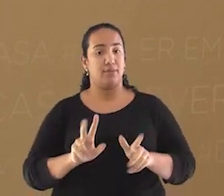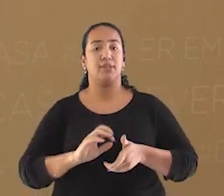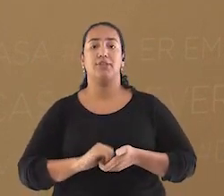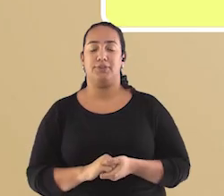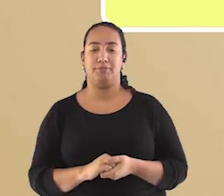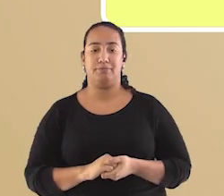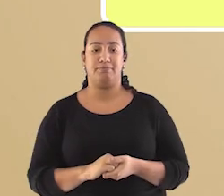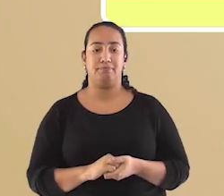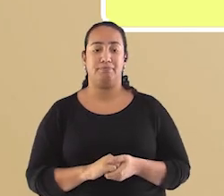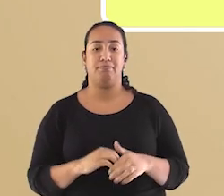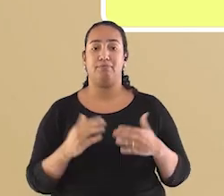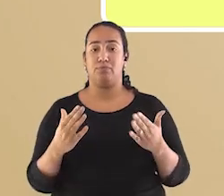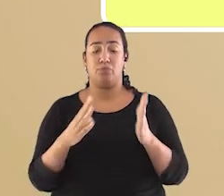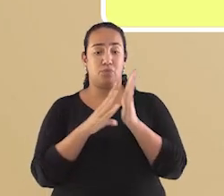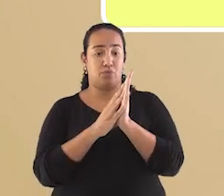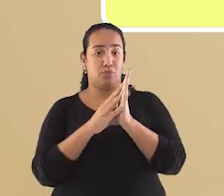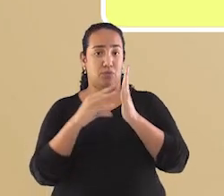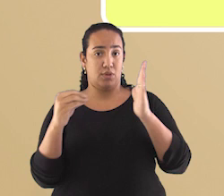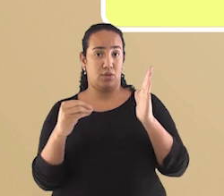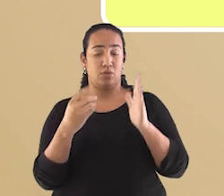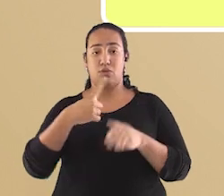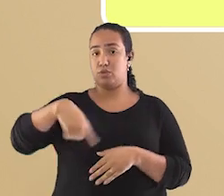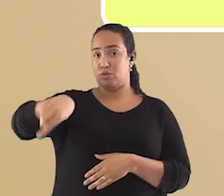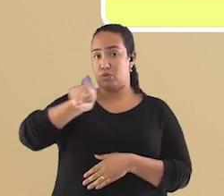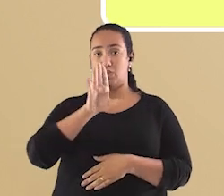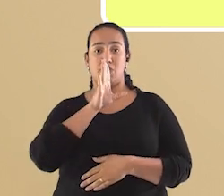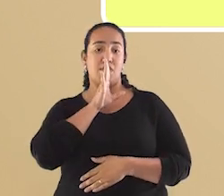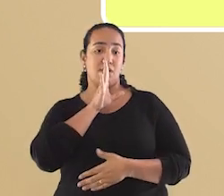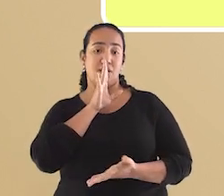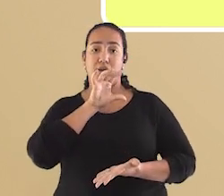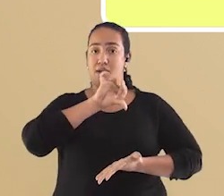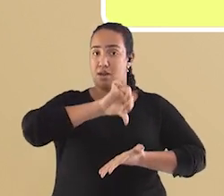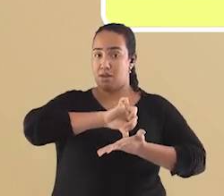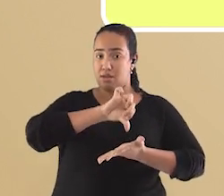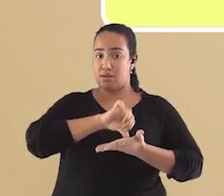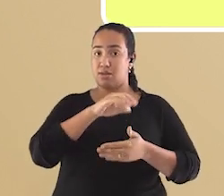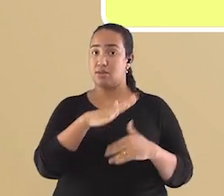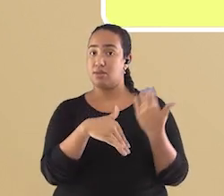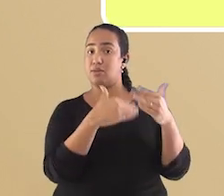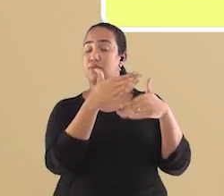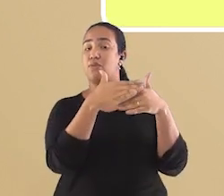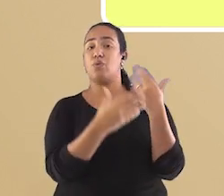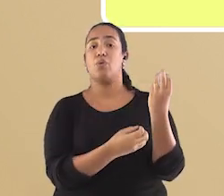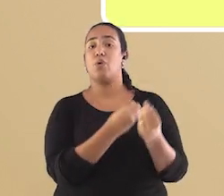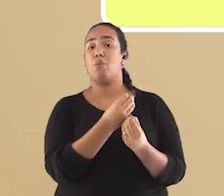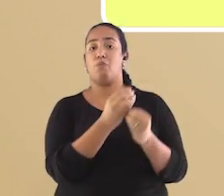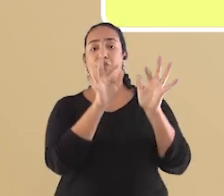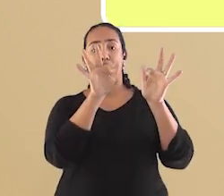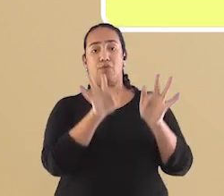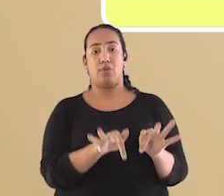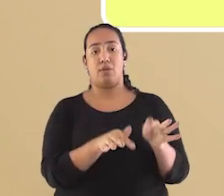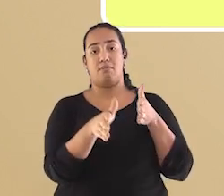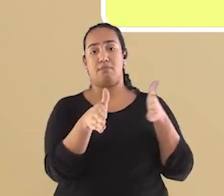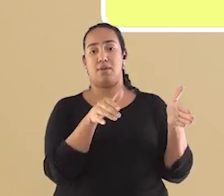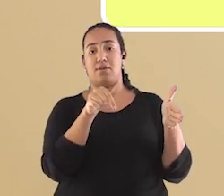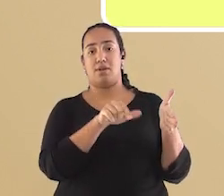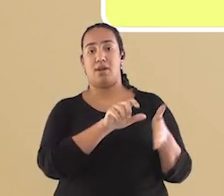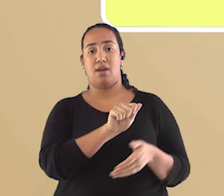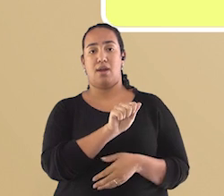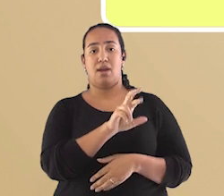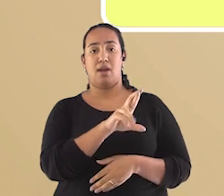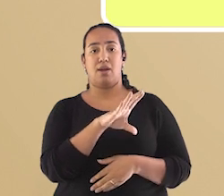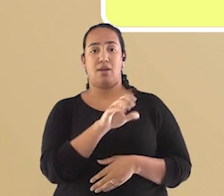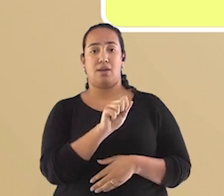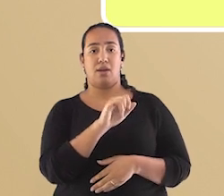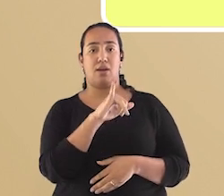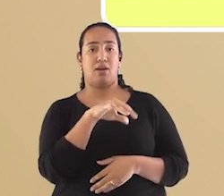outro. O modelo clássico, pelo qual conhecemos, Atenas, desenvolveu-se a partir do final do período arcaico, portanto no